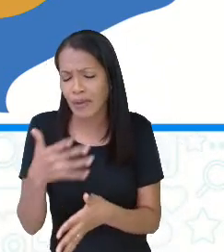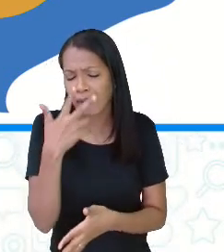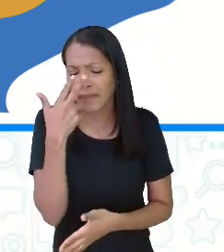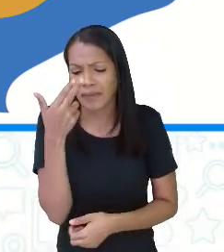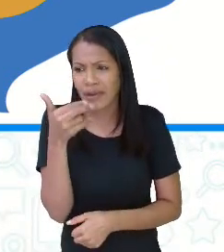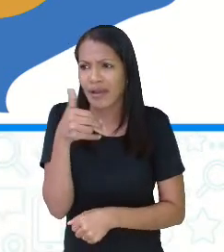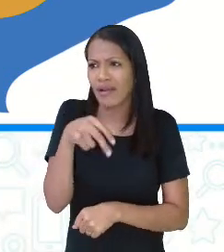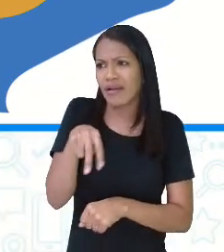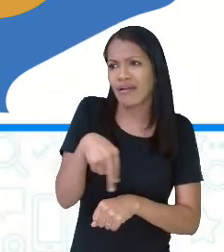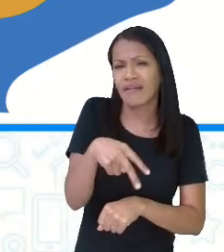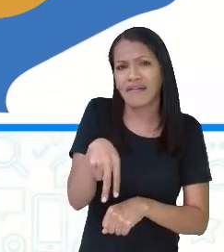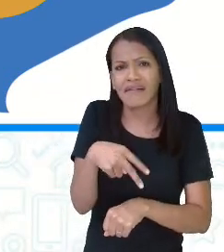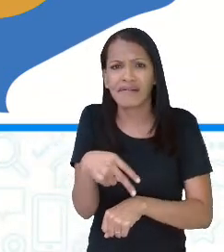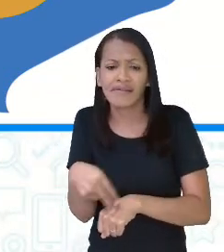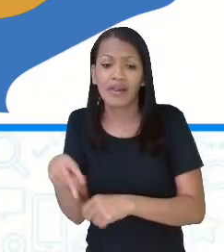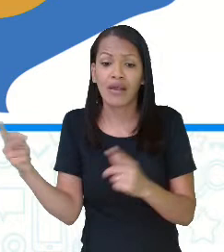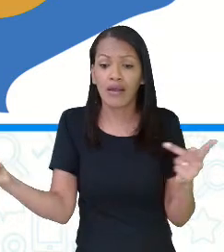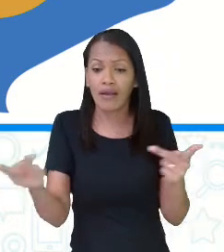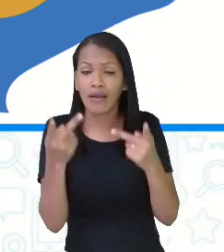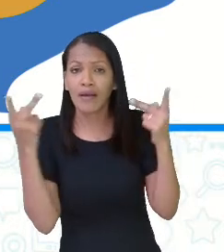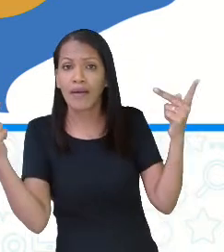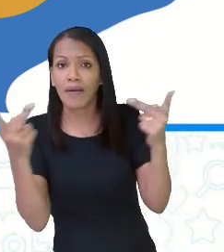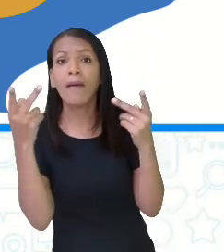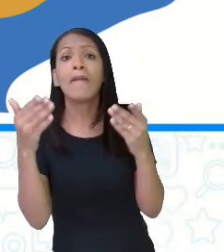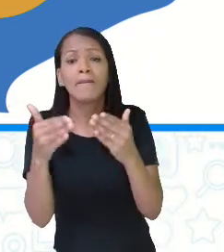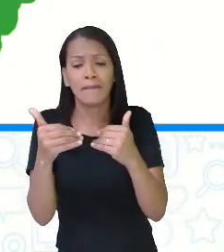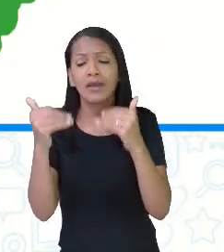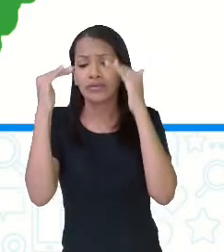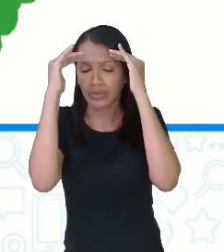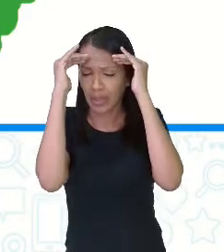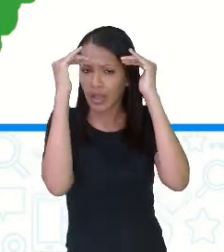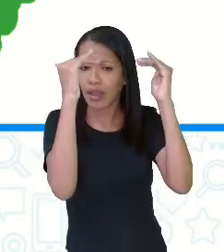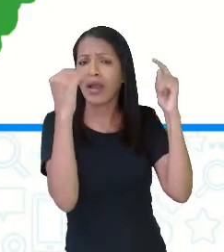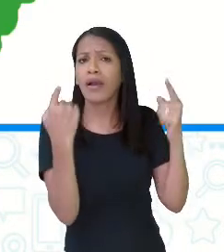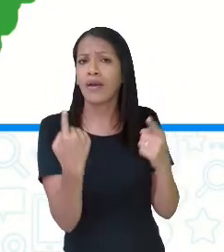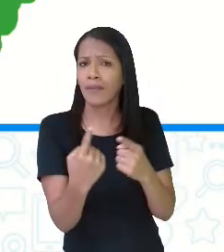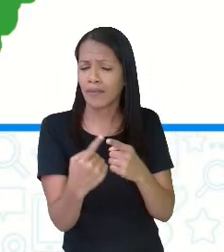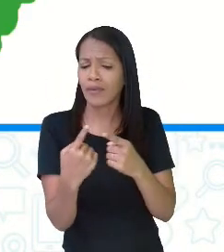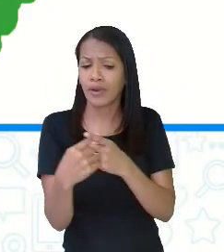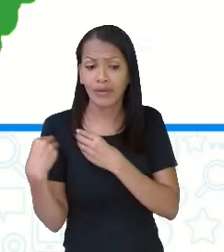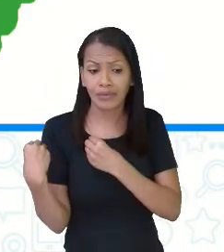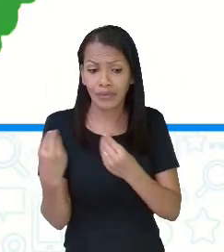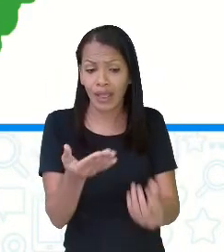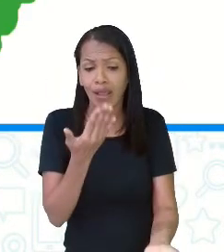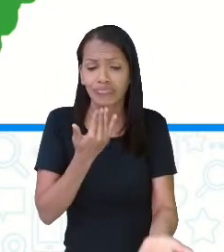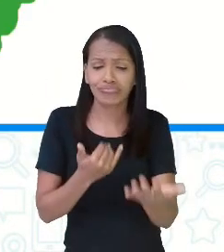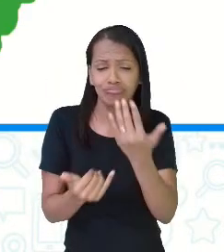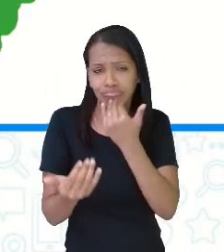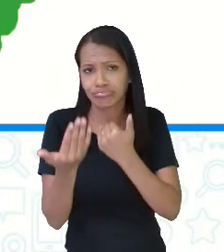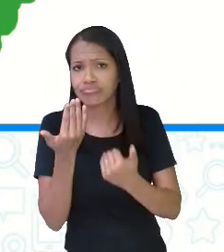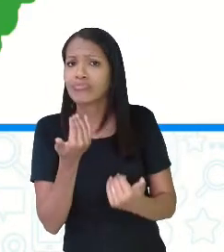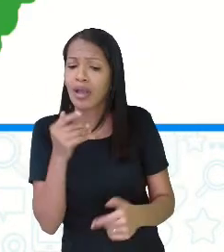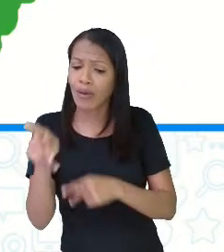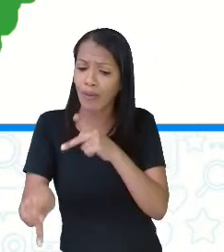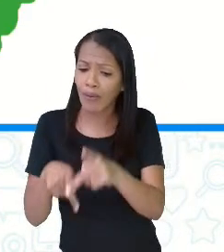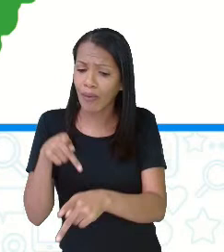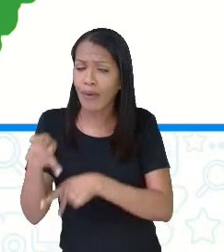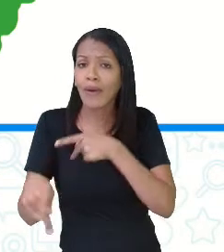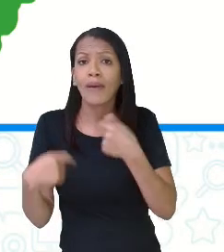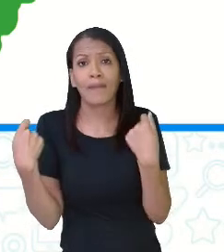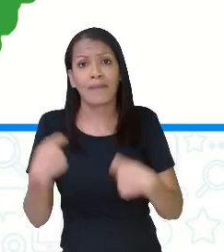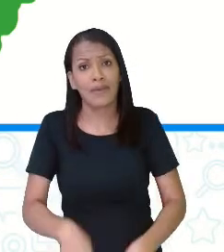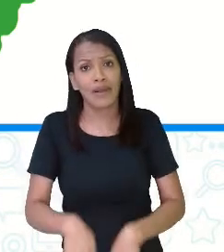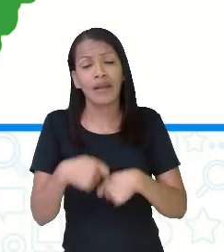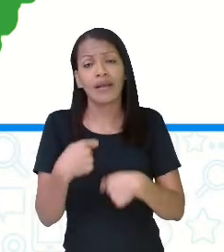vento, pede que a respeite, pois é fonte de sustento. É preciso silenciar